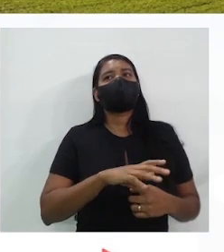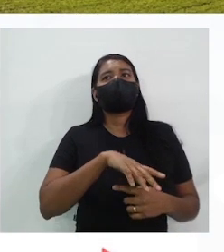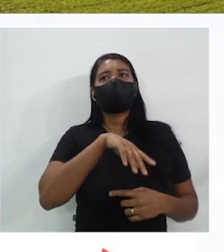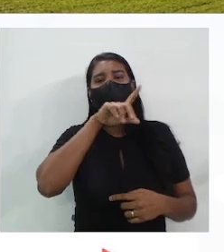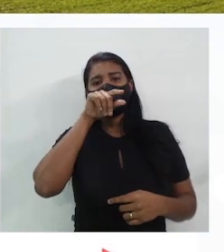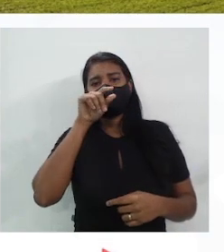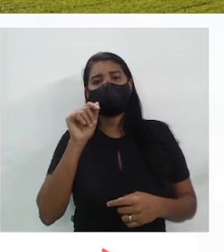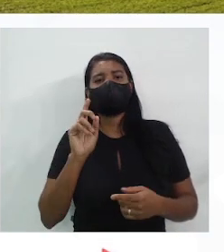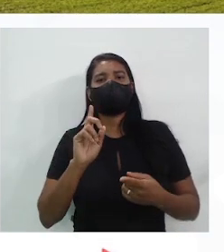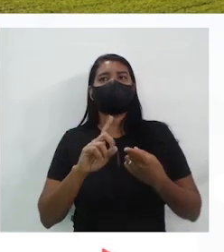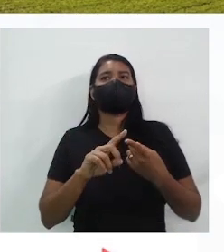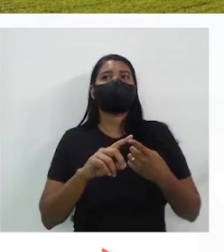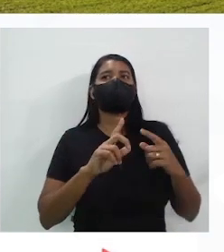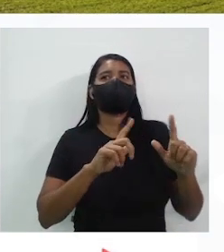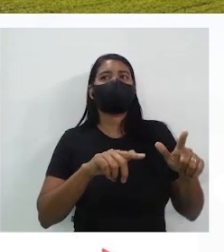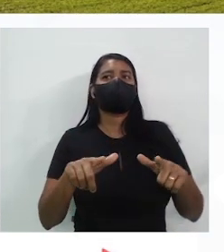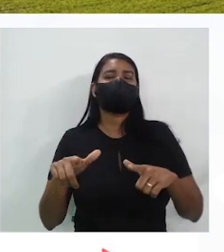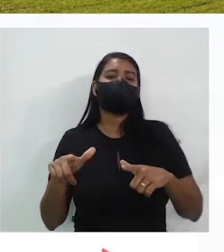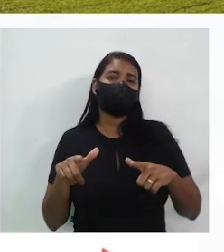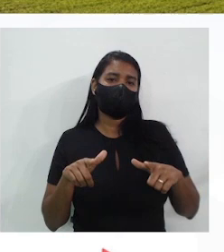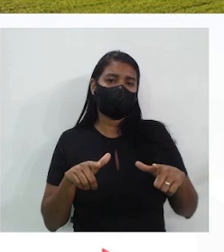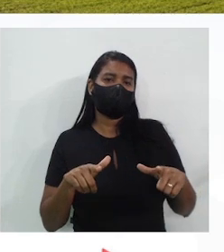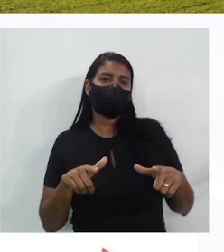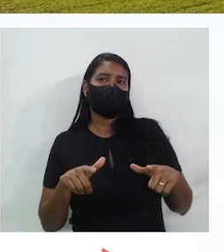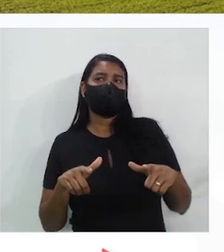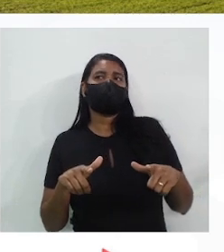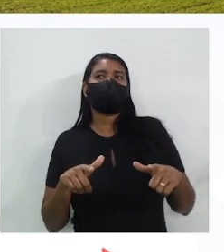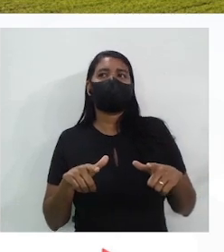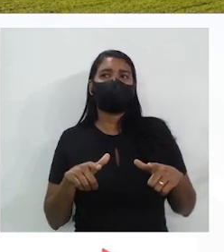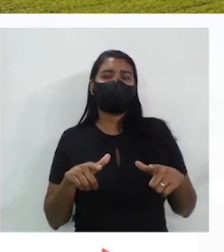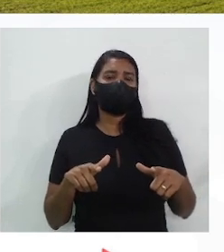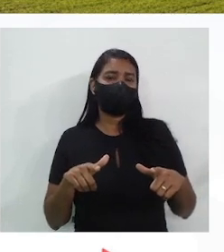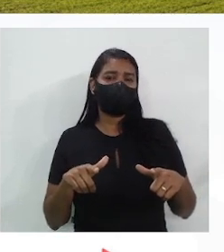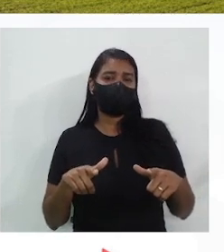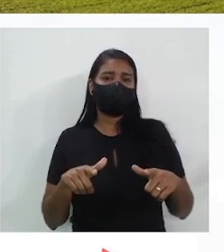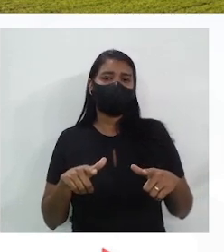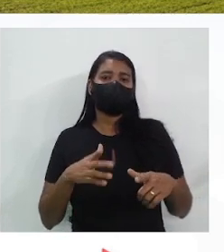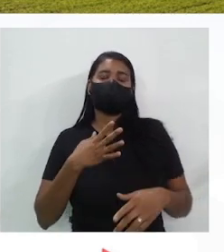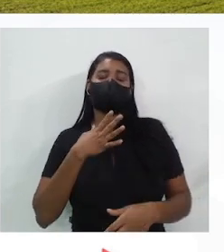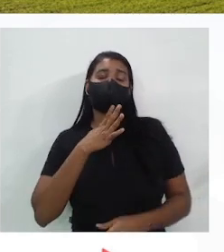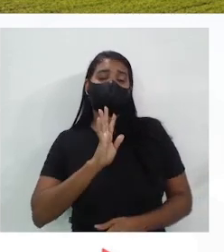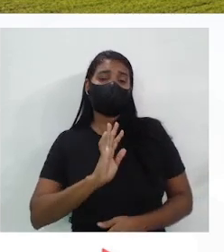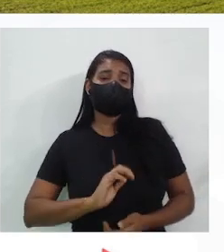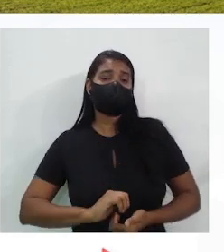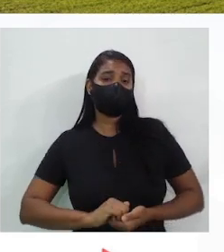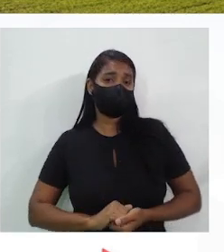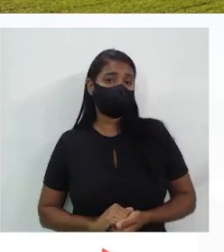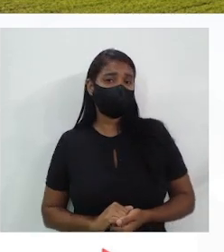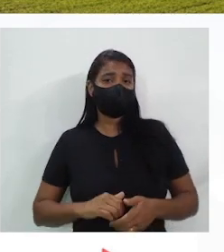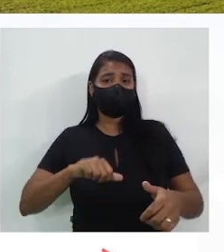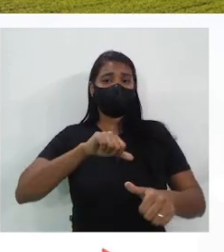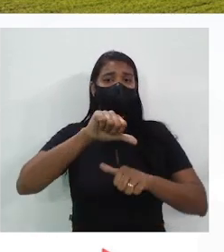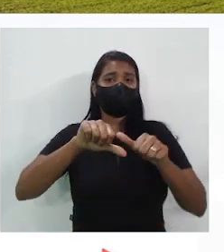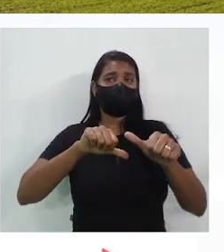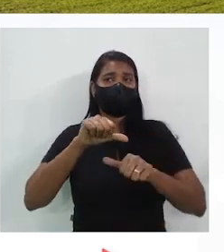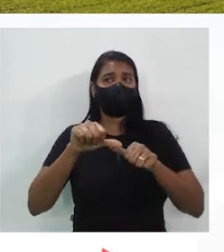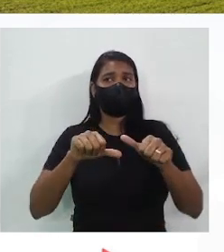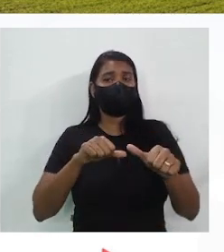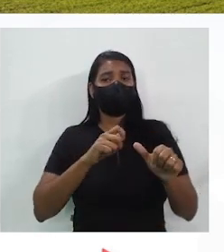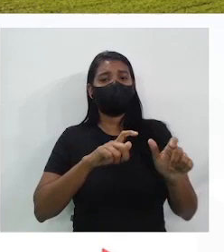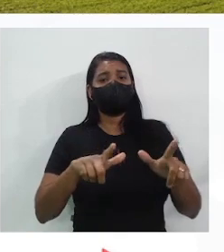ter um choque dessas pás, desses efeitos que são desconhecidos sobre a modificação dos